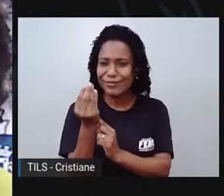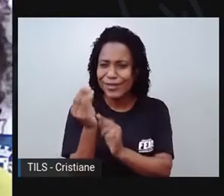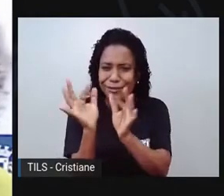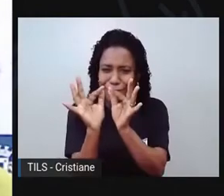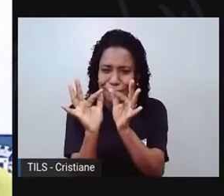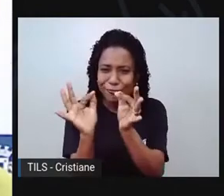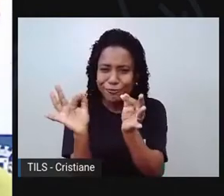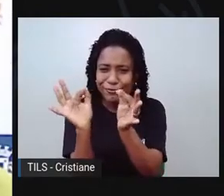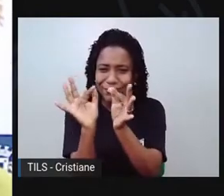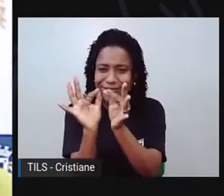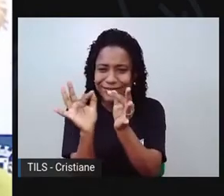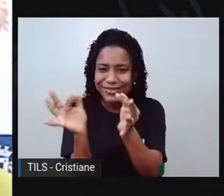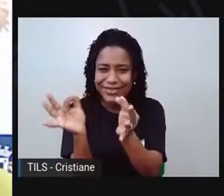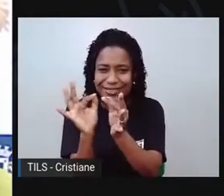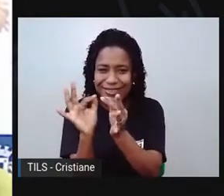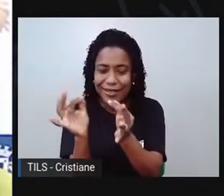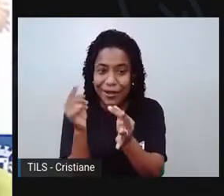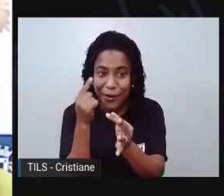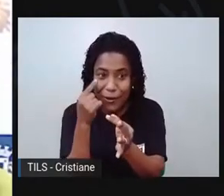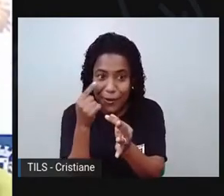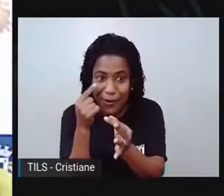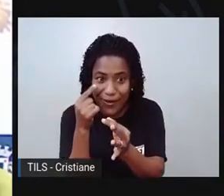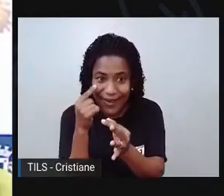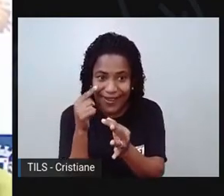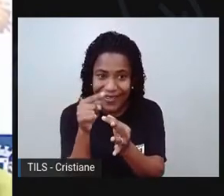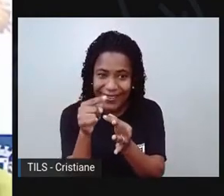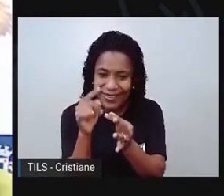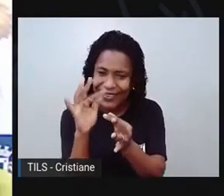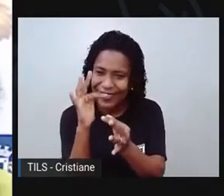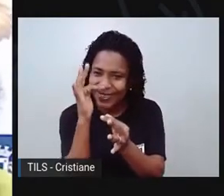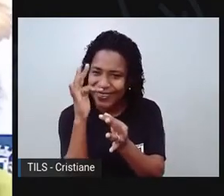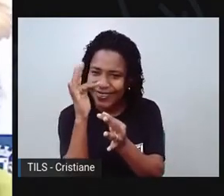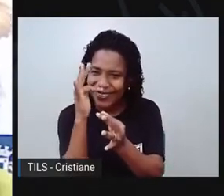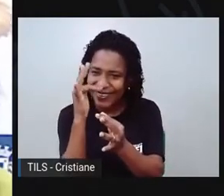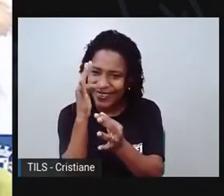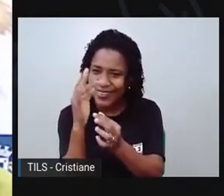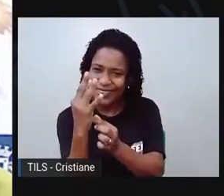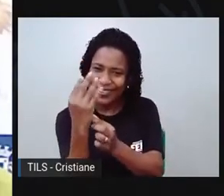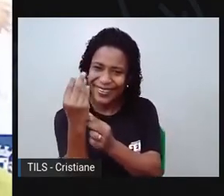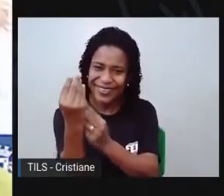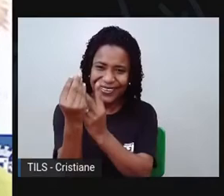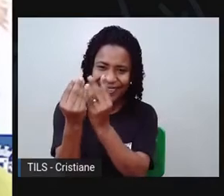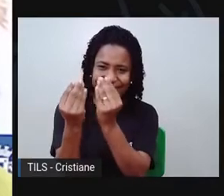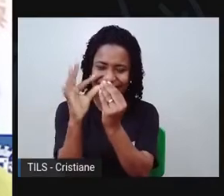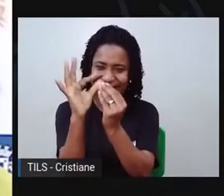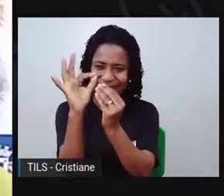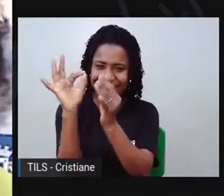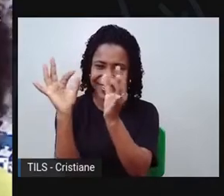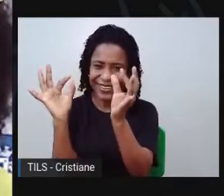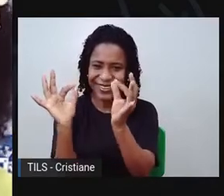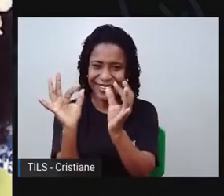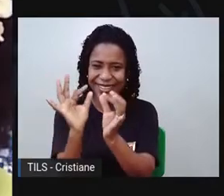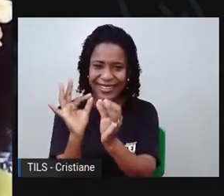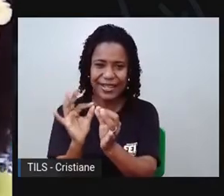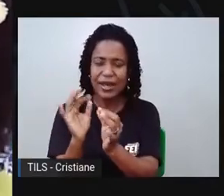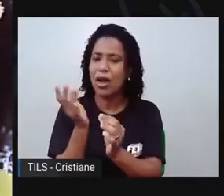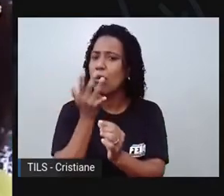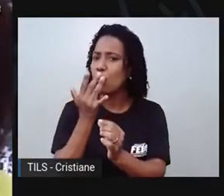delicadinha. Deixa eu chegar mais perto para vocês verem. Olha. Linda. Ela é super delicadinha. Que cor que ela